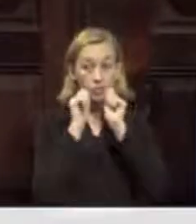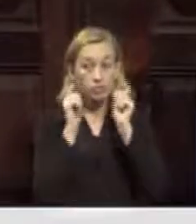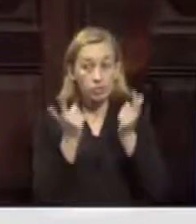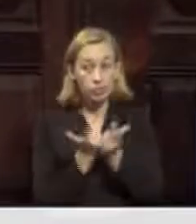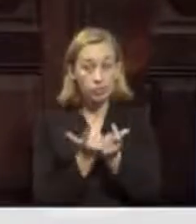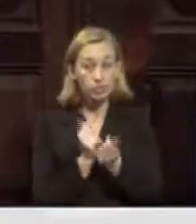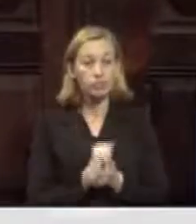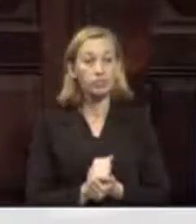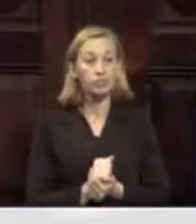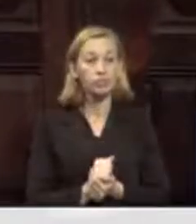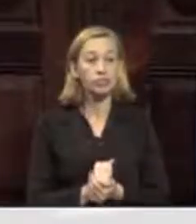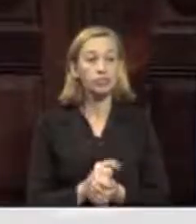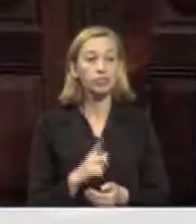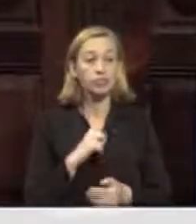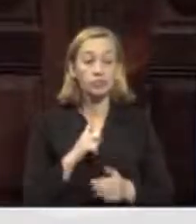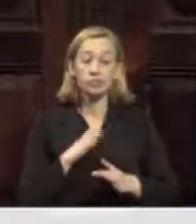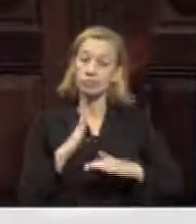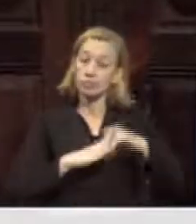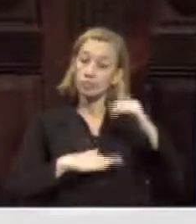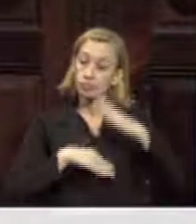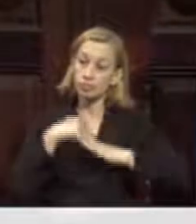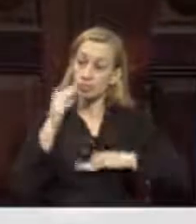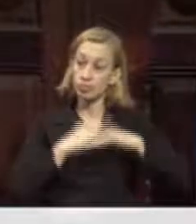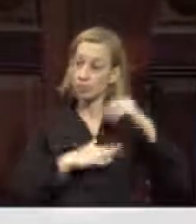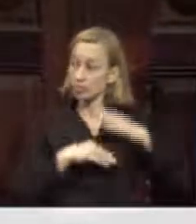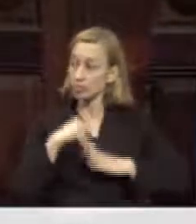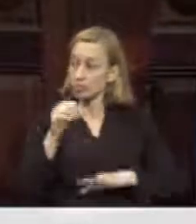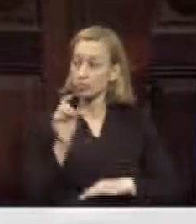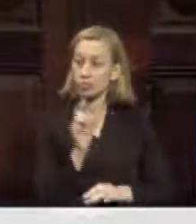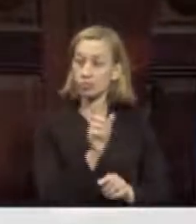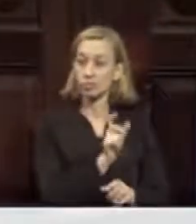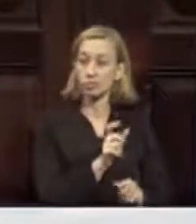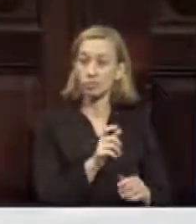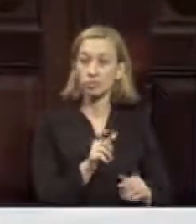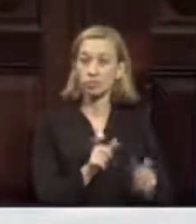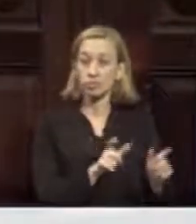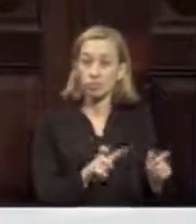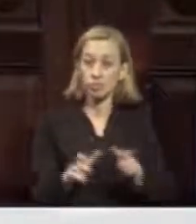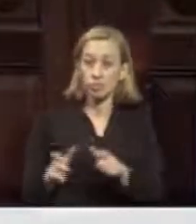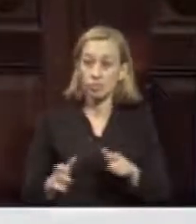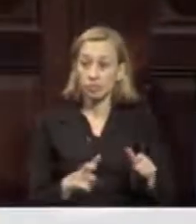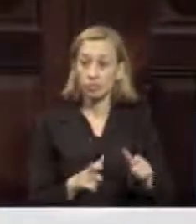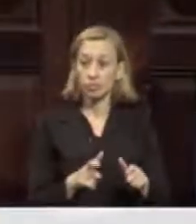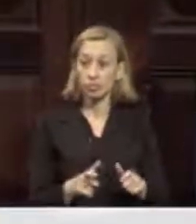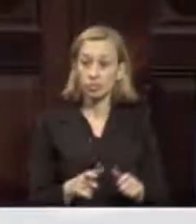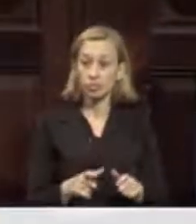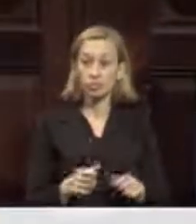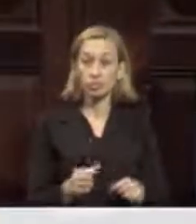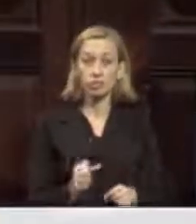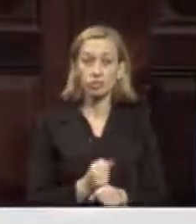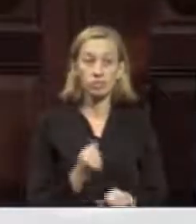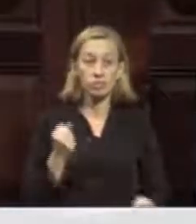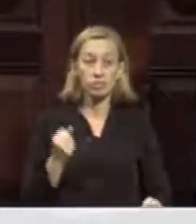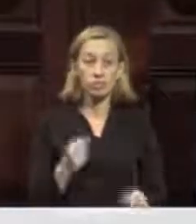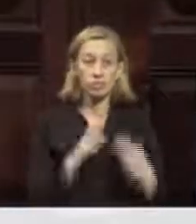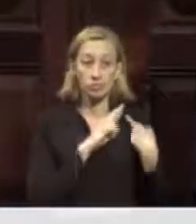ocupar cargos em órgãos públicos de grande responsabilidade. Eu